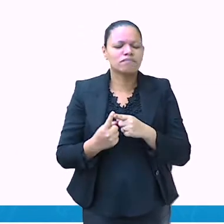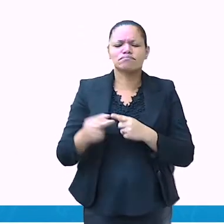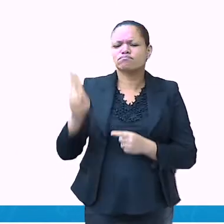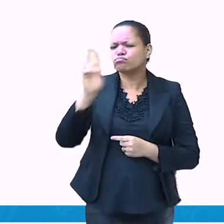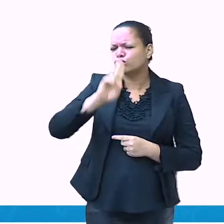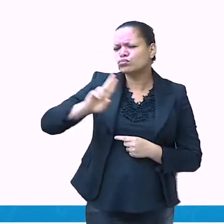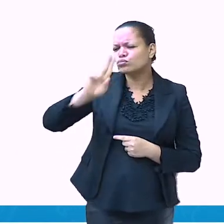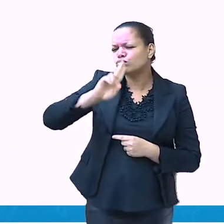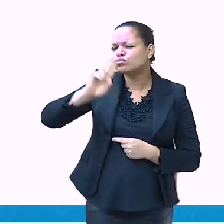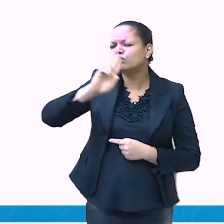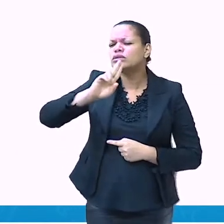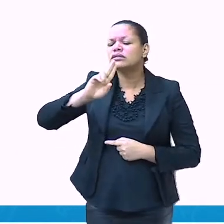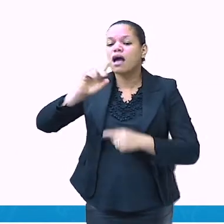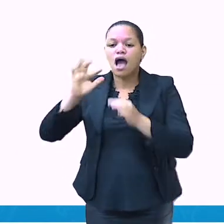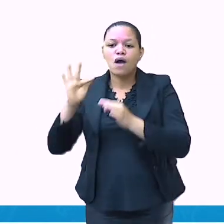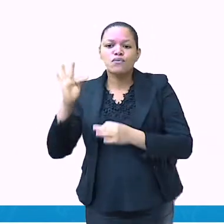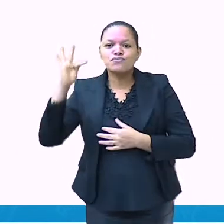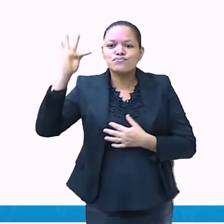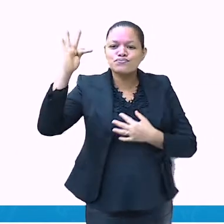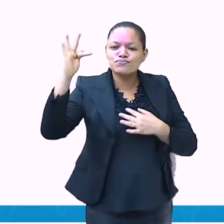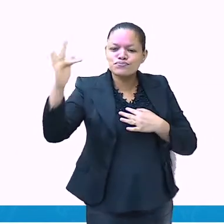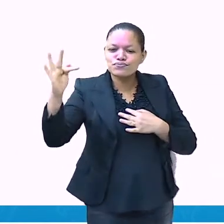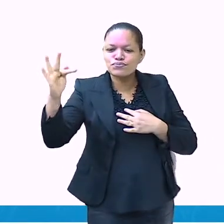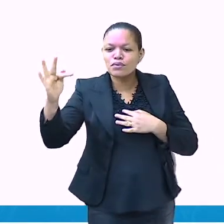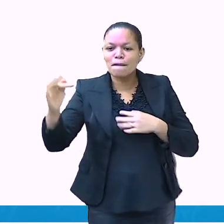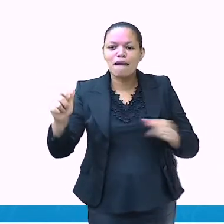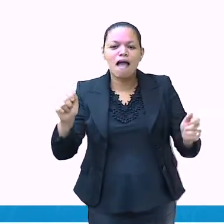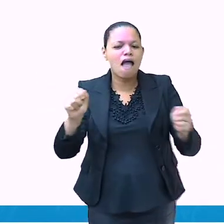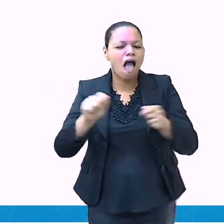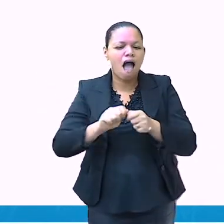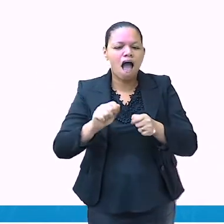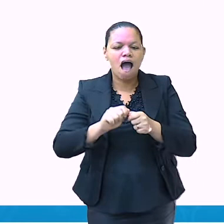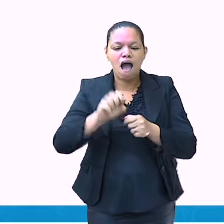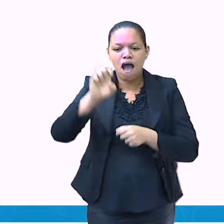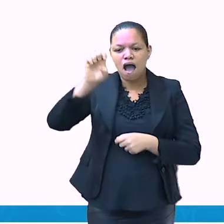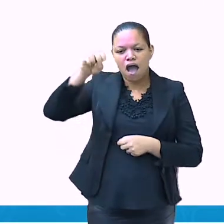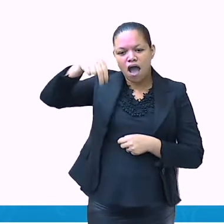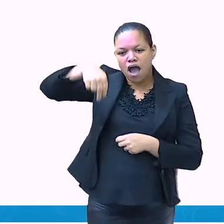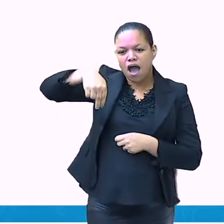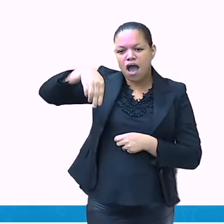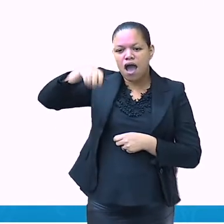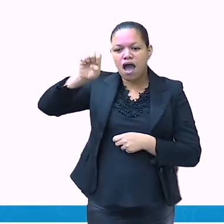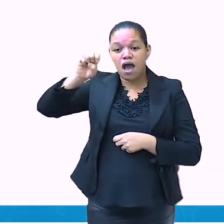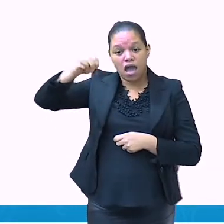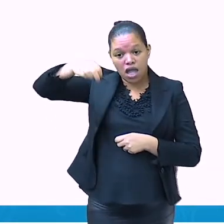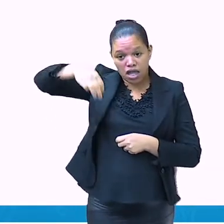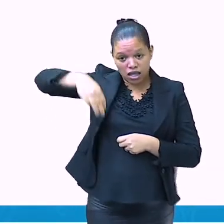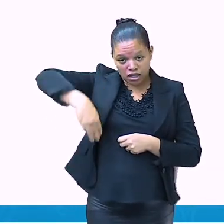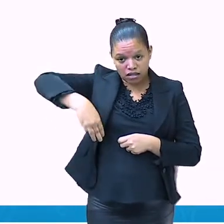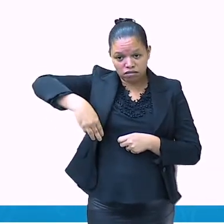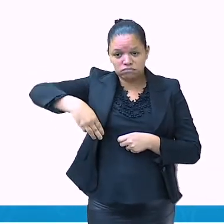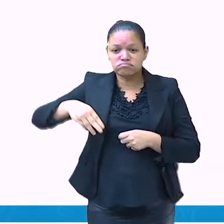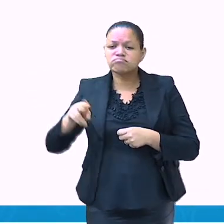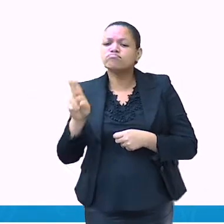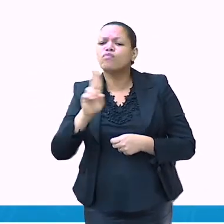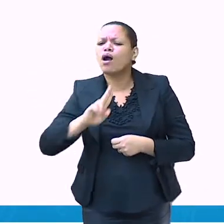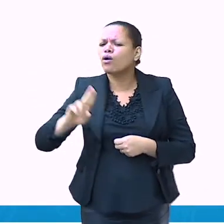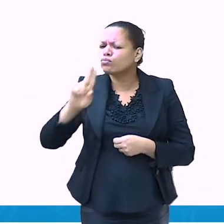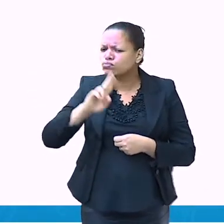texto, né? Porque linka ali o passado, né? A história cultural desses nativos da língua